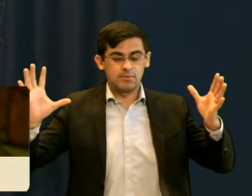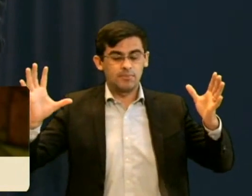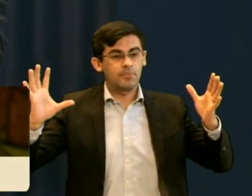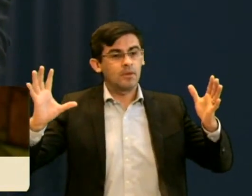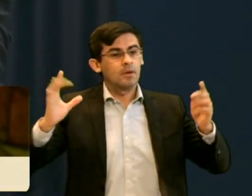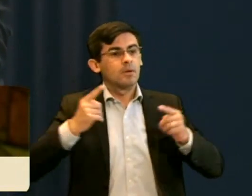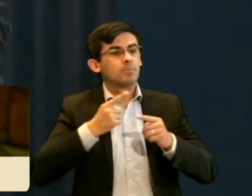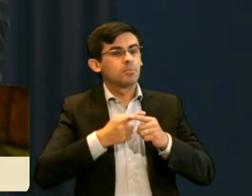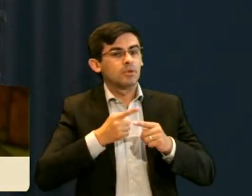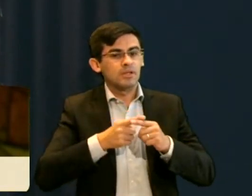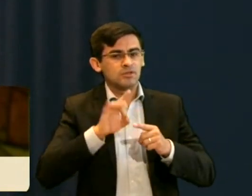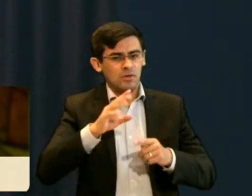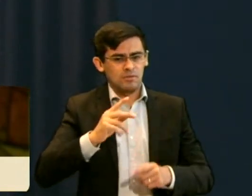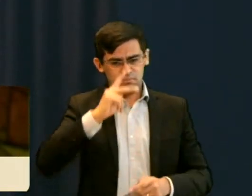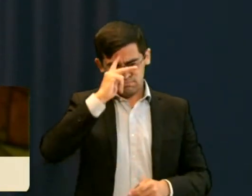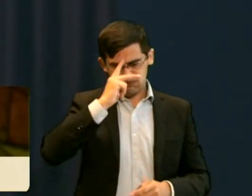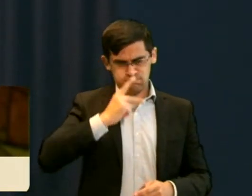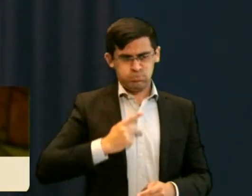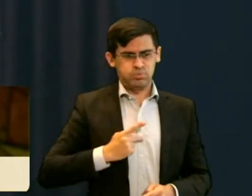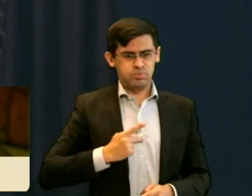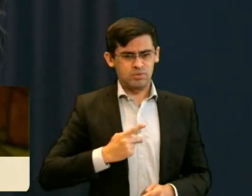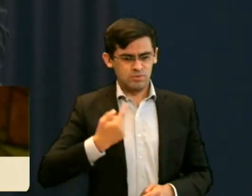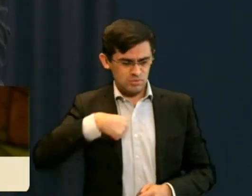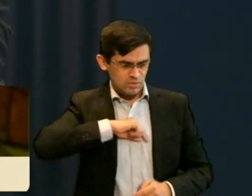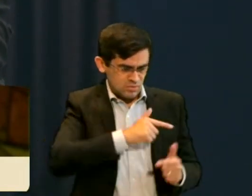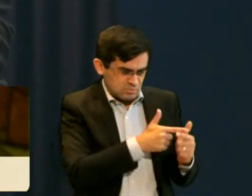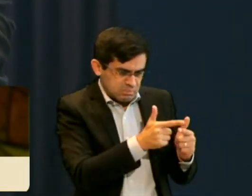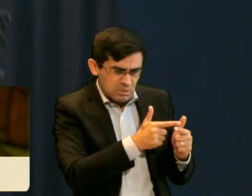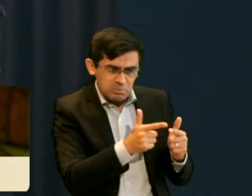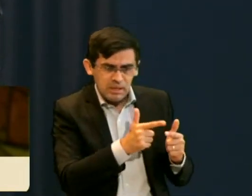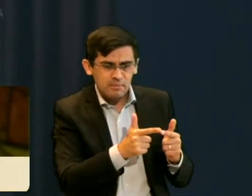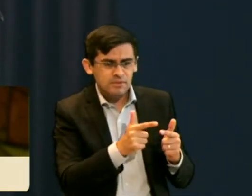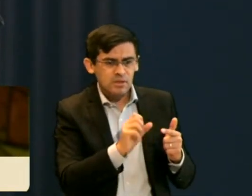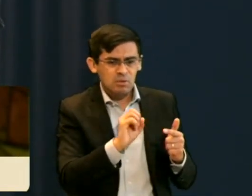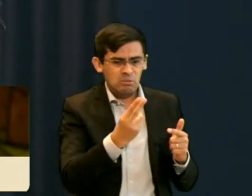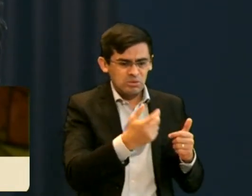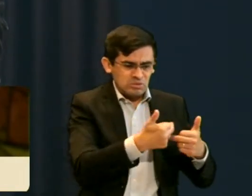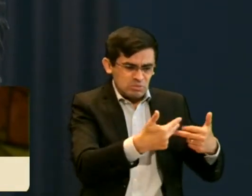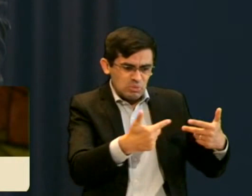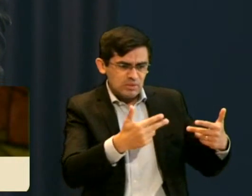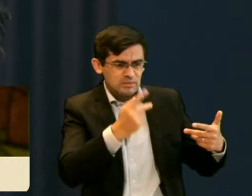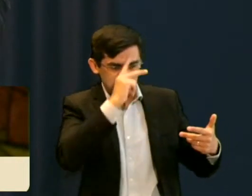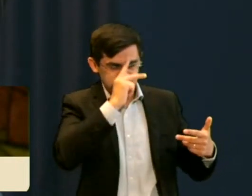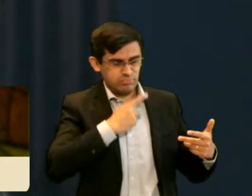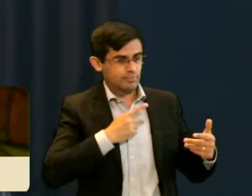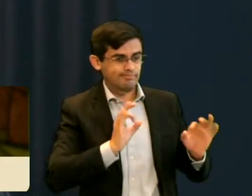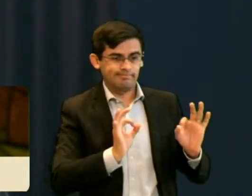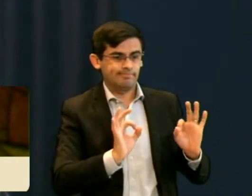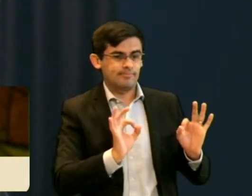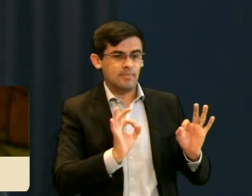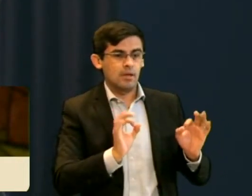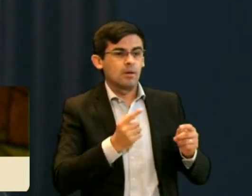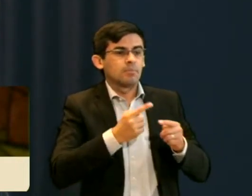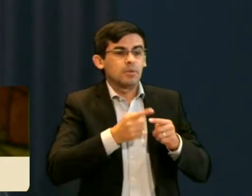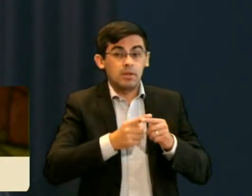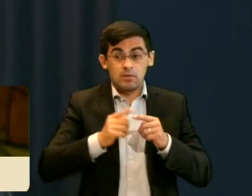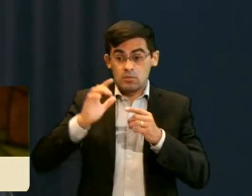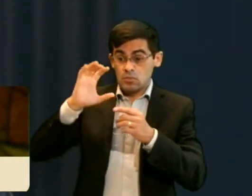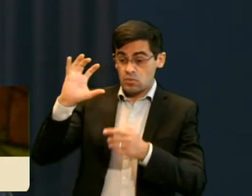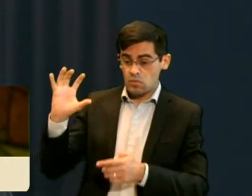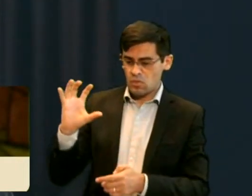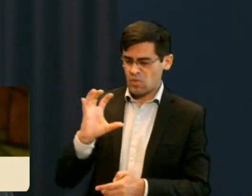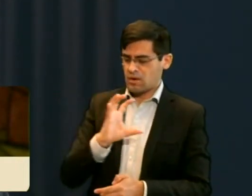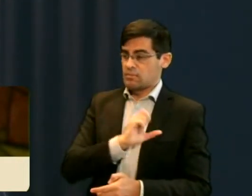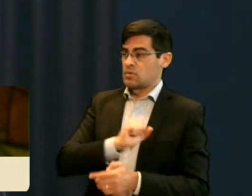Porque não se trata mais da gente, dos nossos problemas, das nossas causas. o amor de Jesus